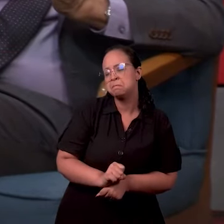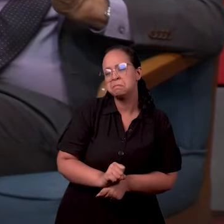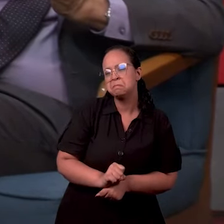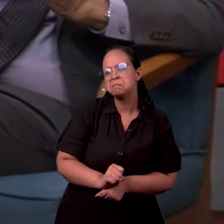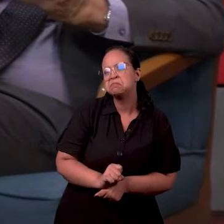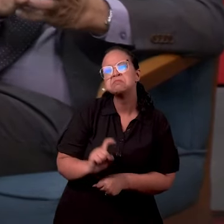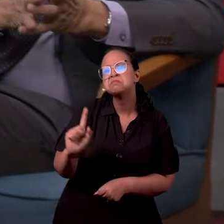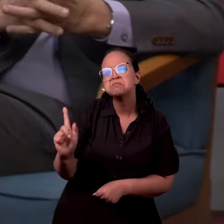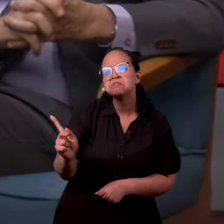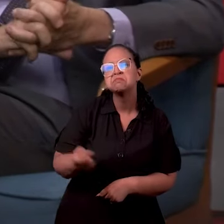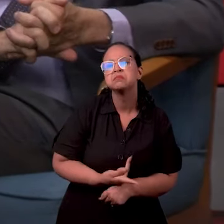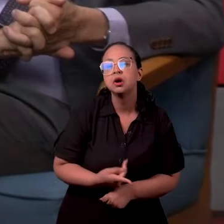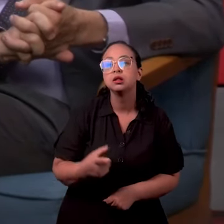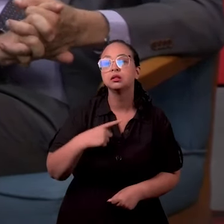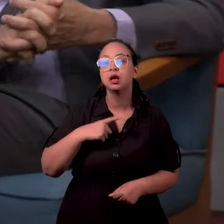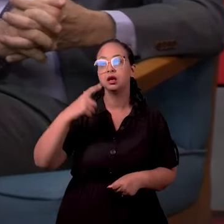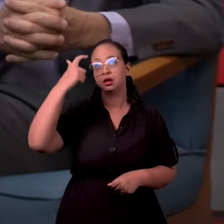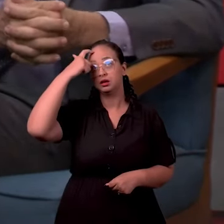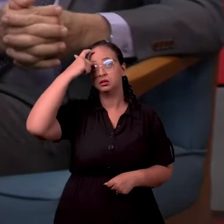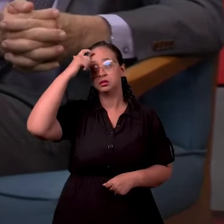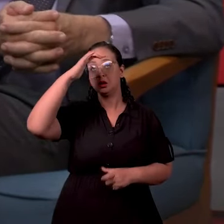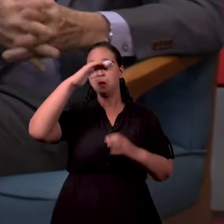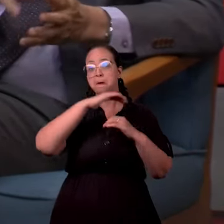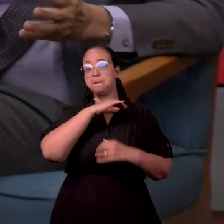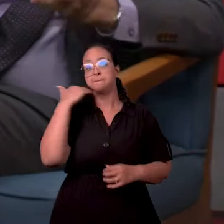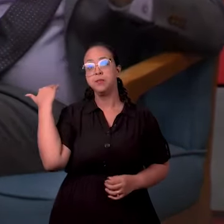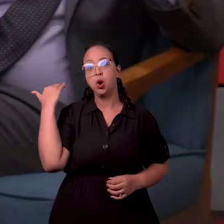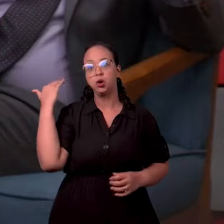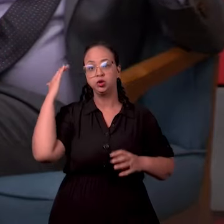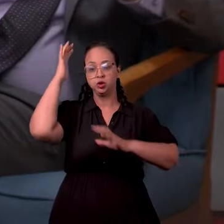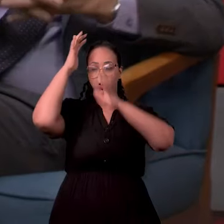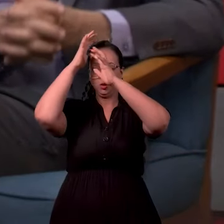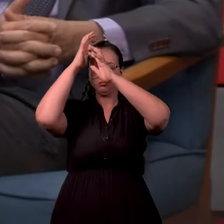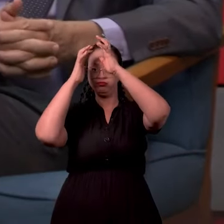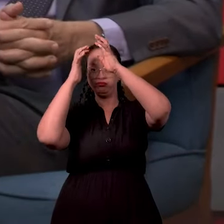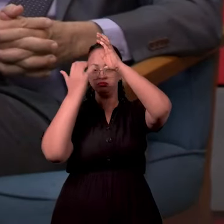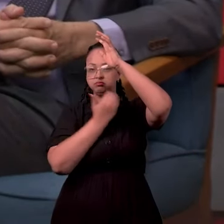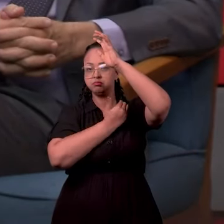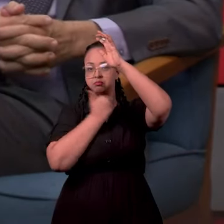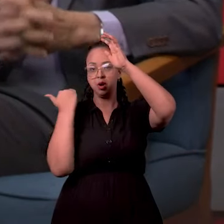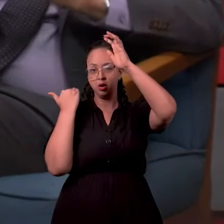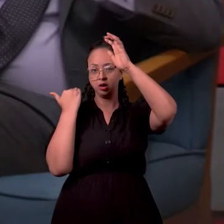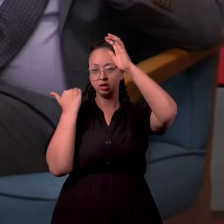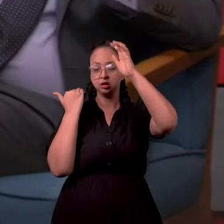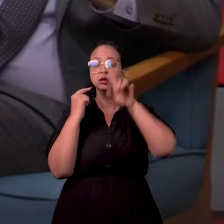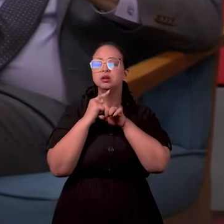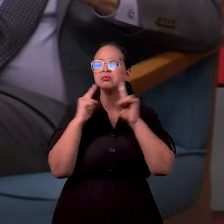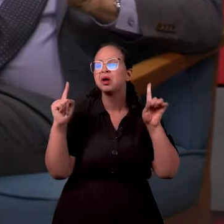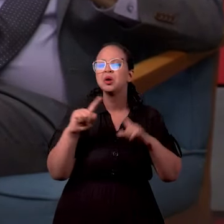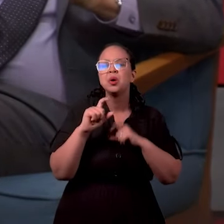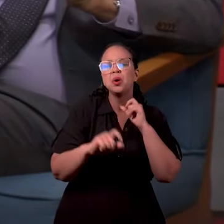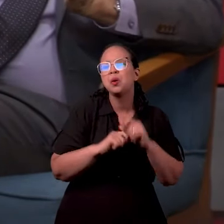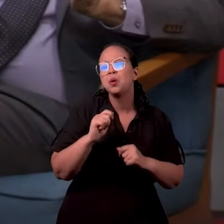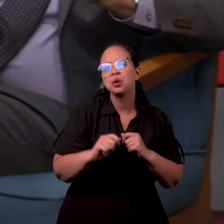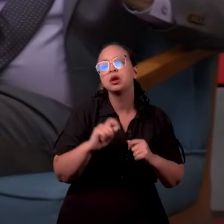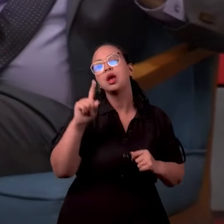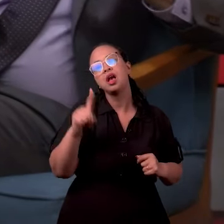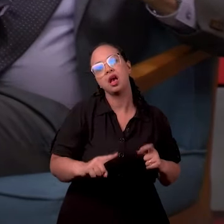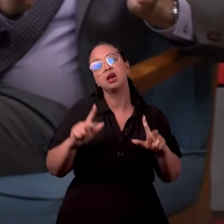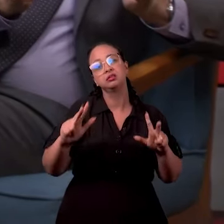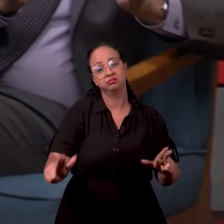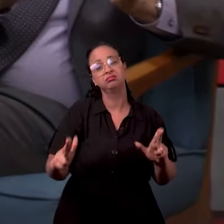o que acontece? Você tem morte cerebral, né? Chamada morte clínica em medicina. Então, o que é o sangue? O